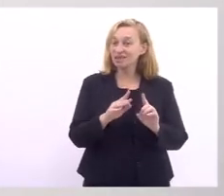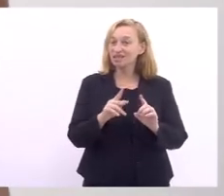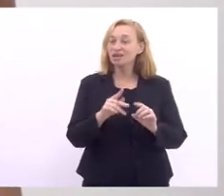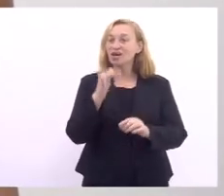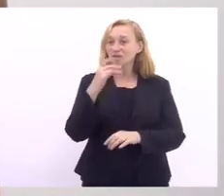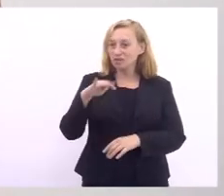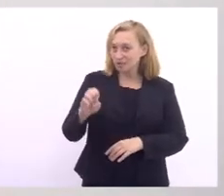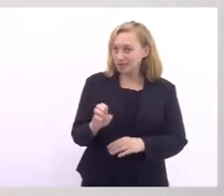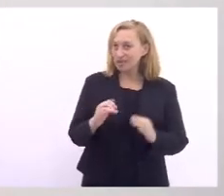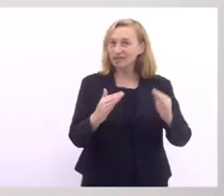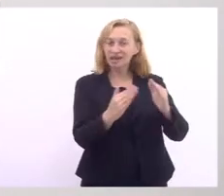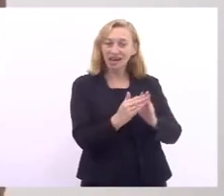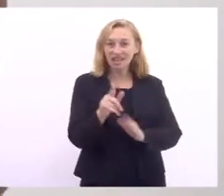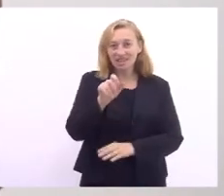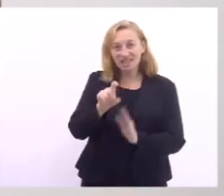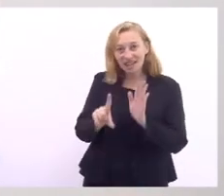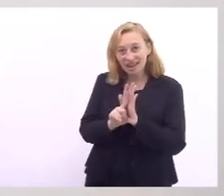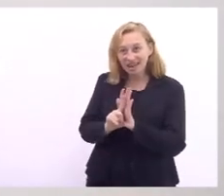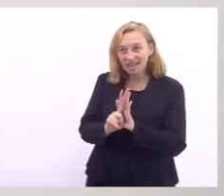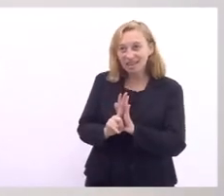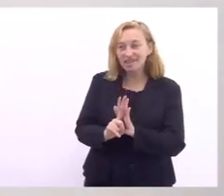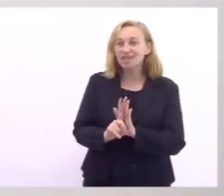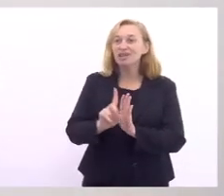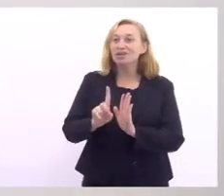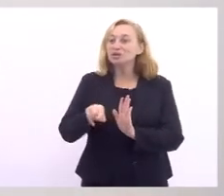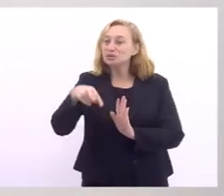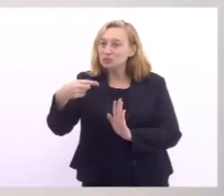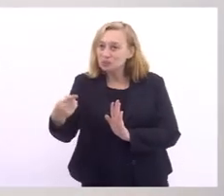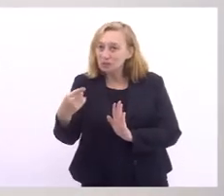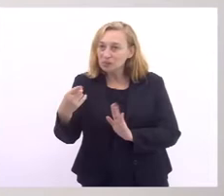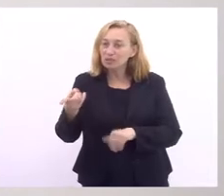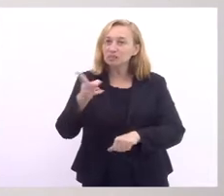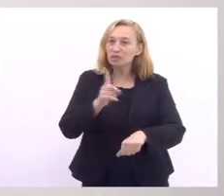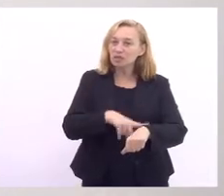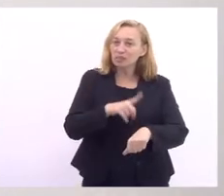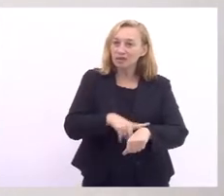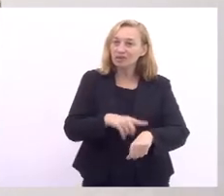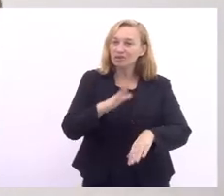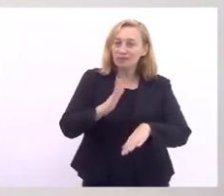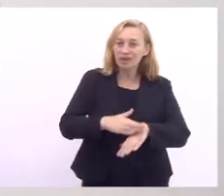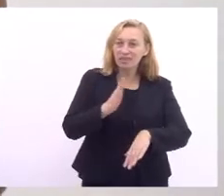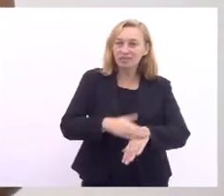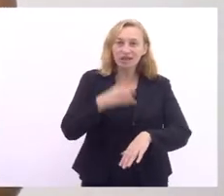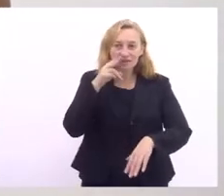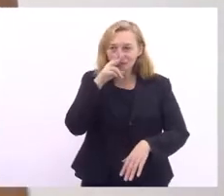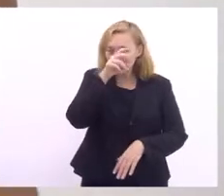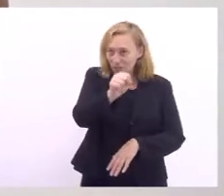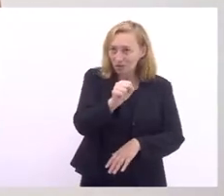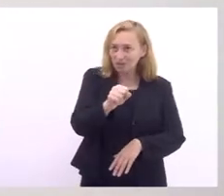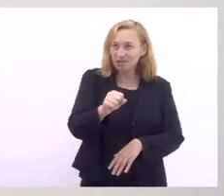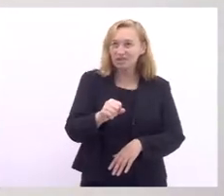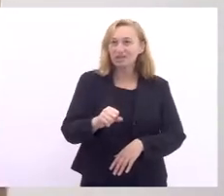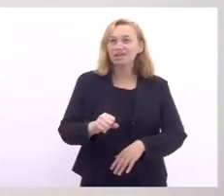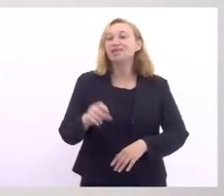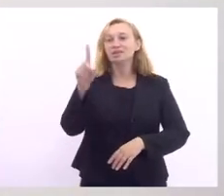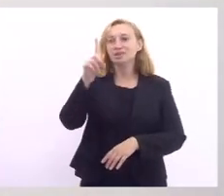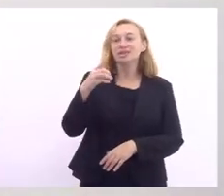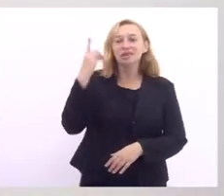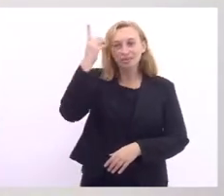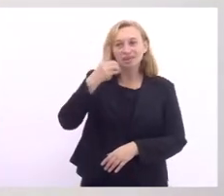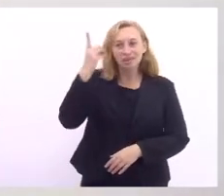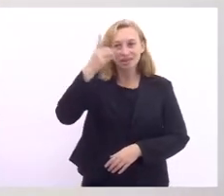aqui para essa casa Legislativa que o próximo ciclo dessa casa seja ainda mais fortalecido na verdade por